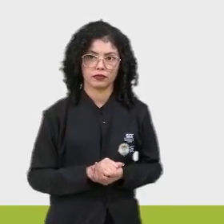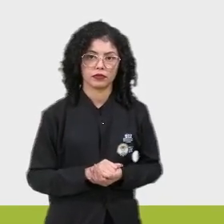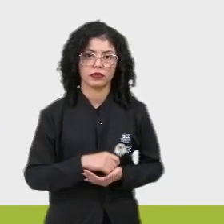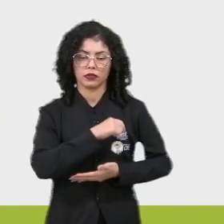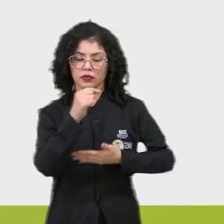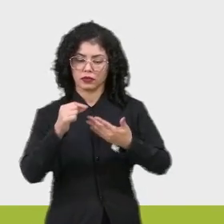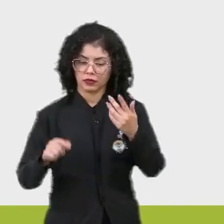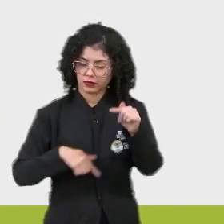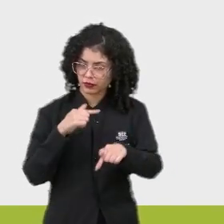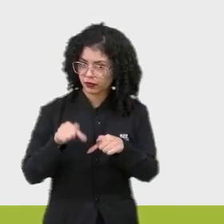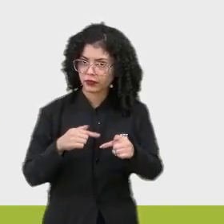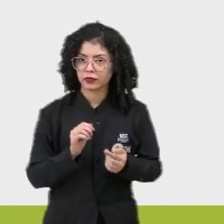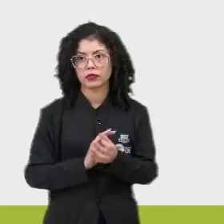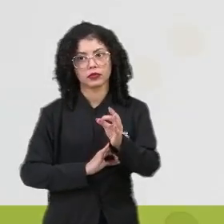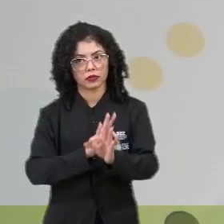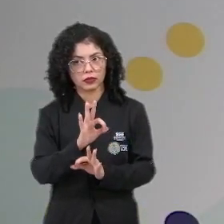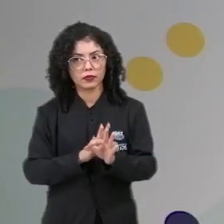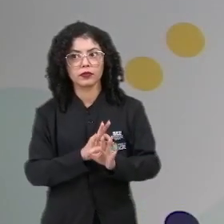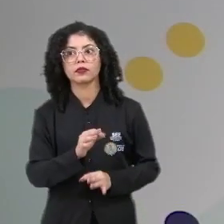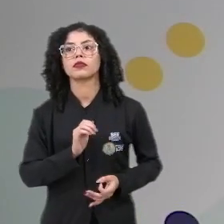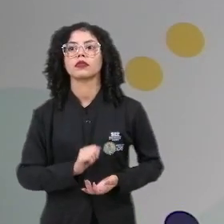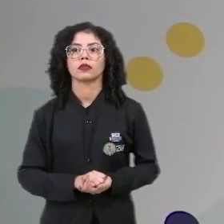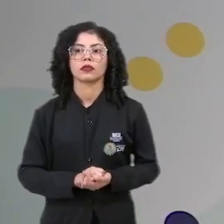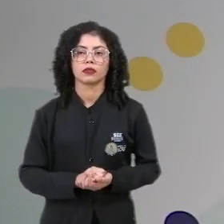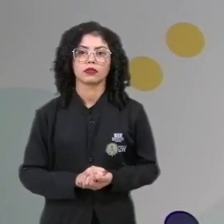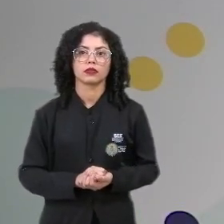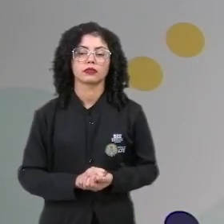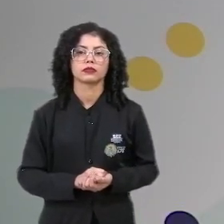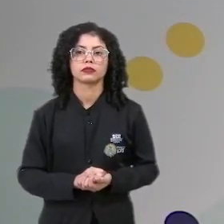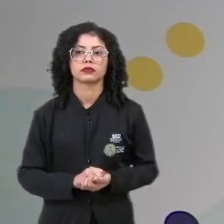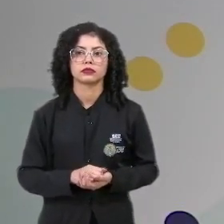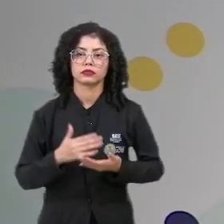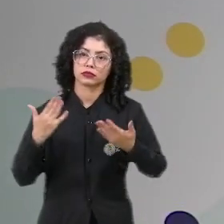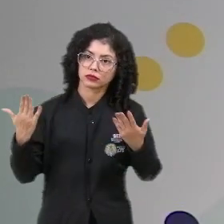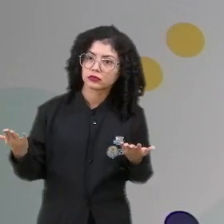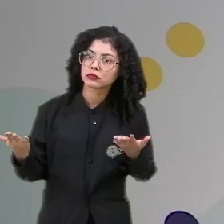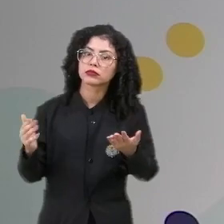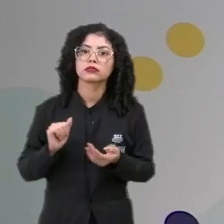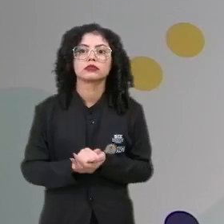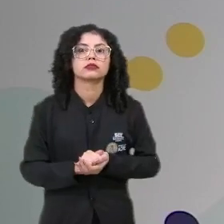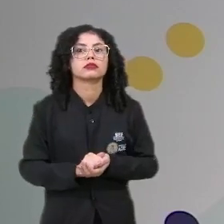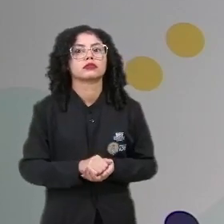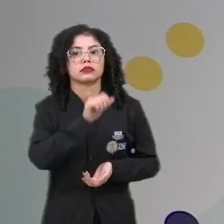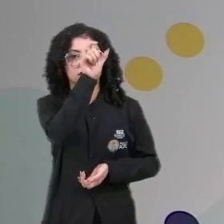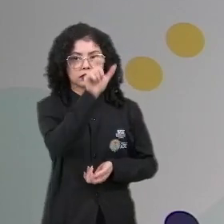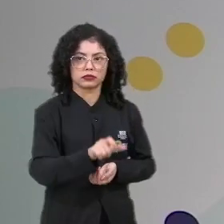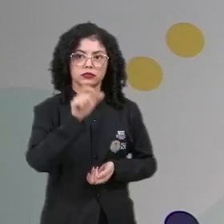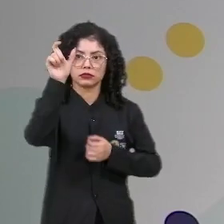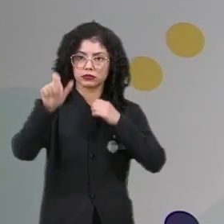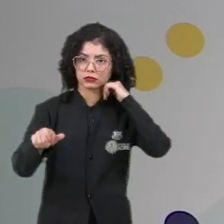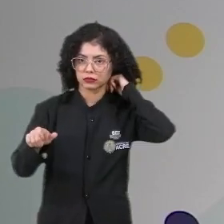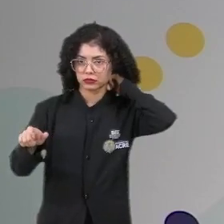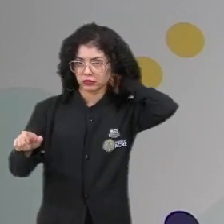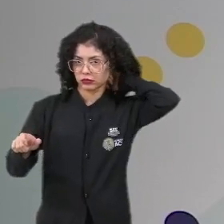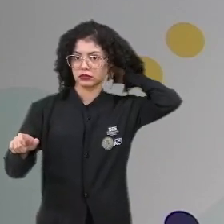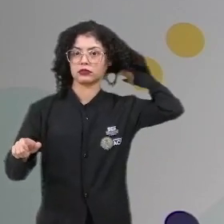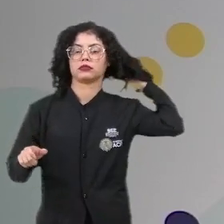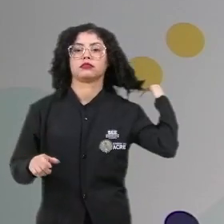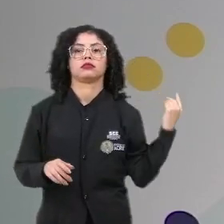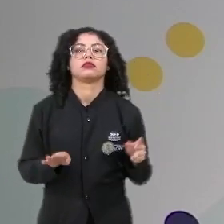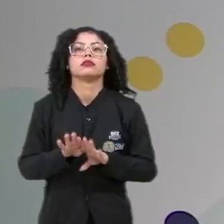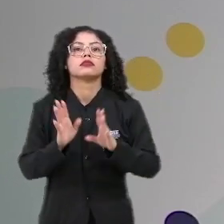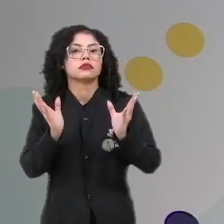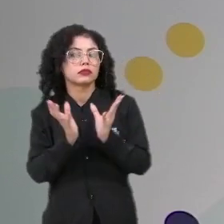os elementos eles foram organizados, tá, em colunas, que são chamadas hoje em dia